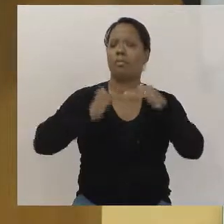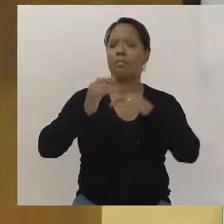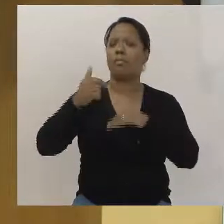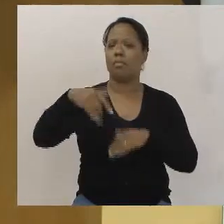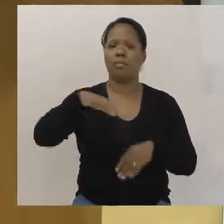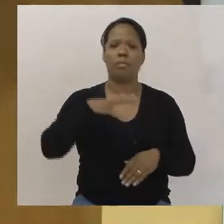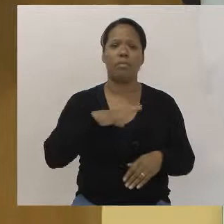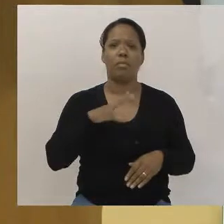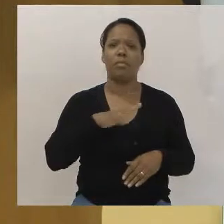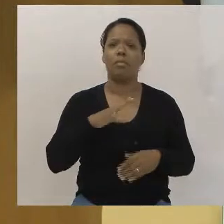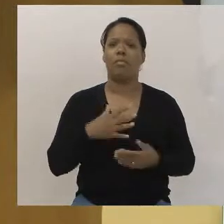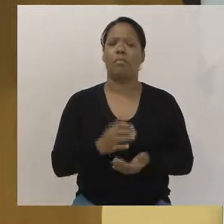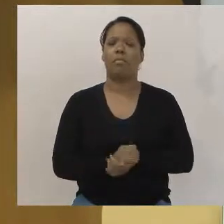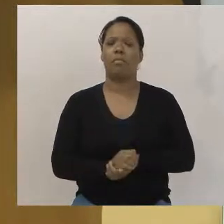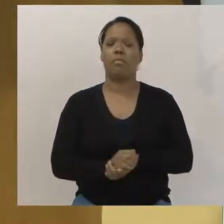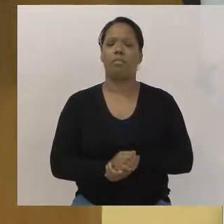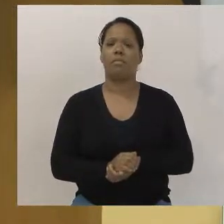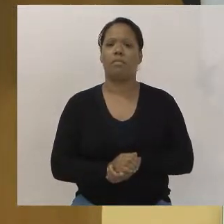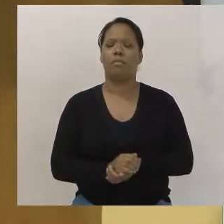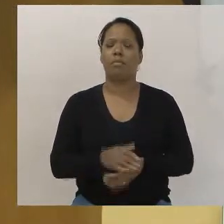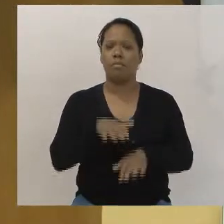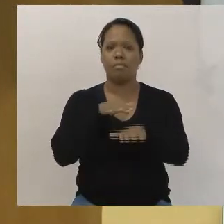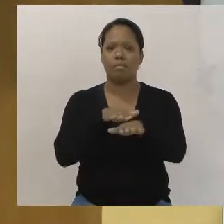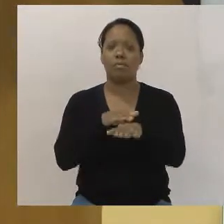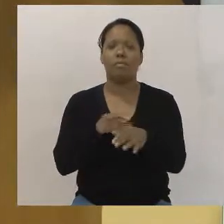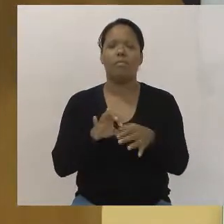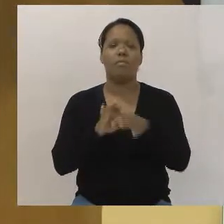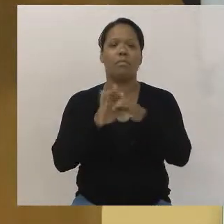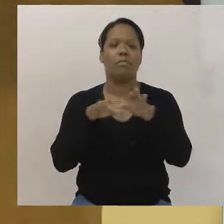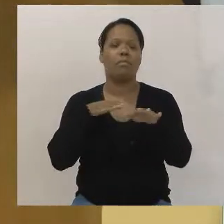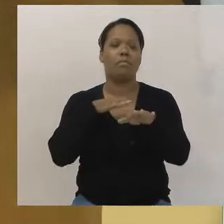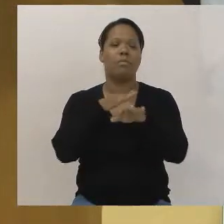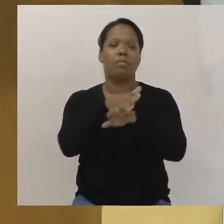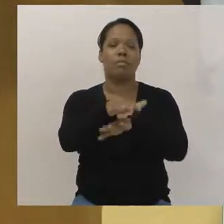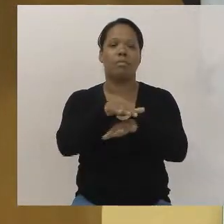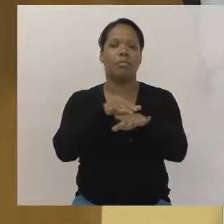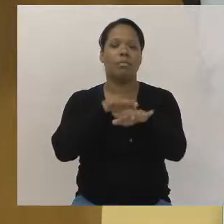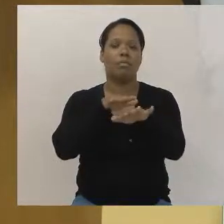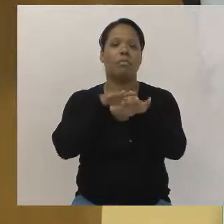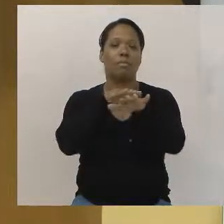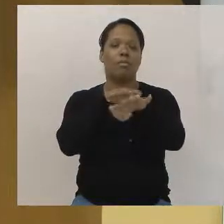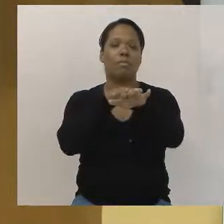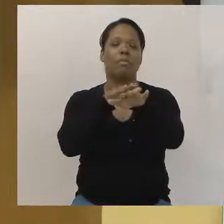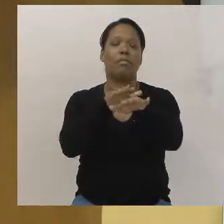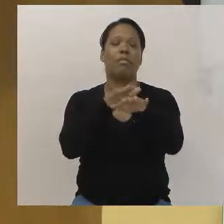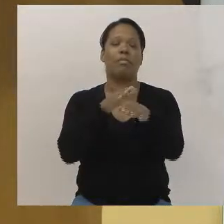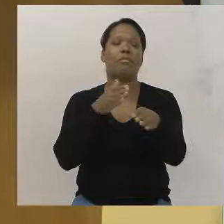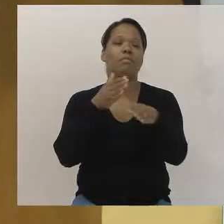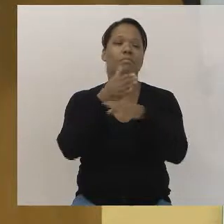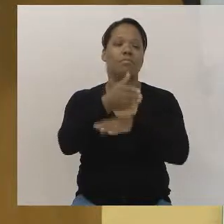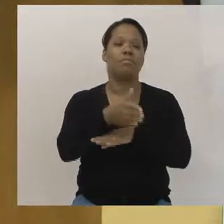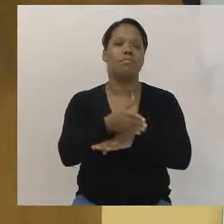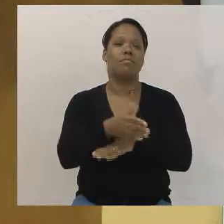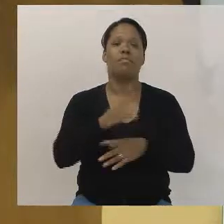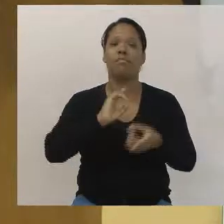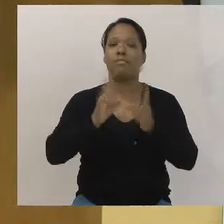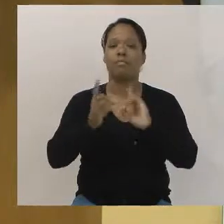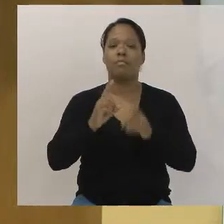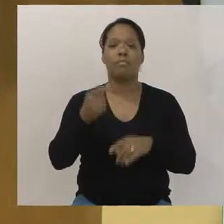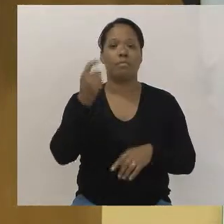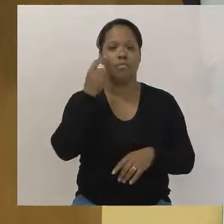cidade diz coaltrans do centro até a região da dutra por que vossas excelências nem sabem jacarey